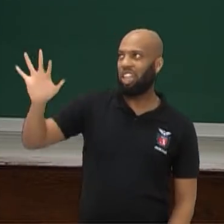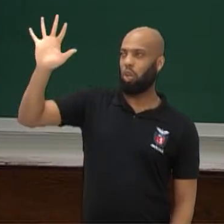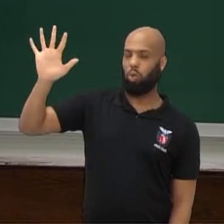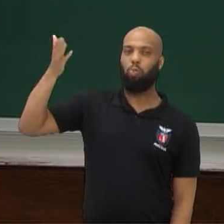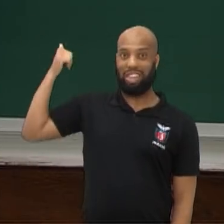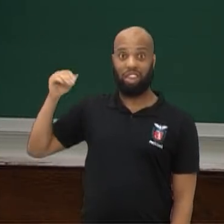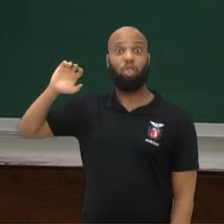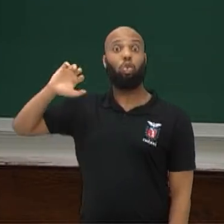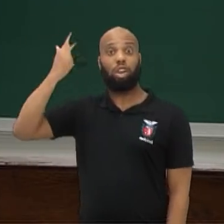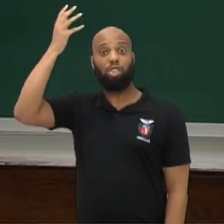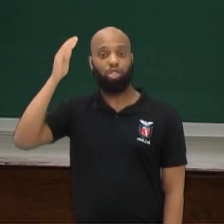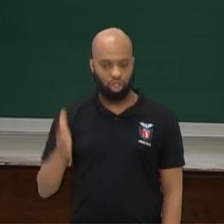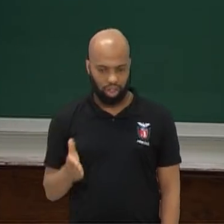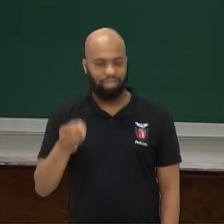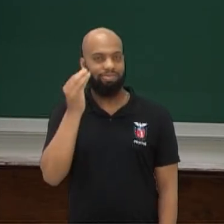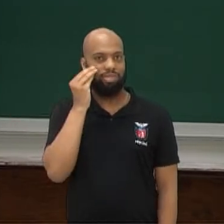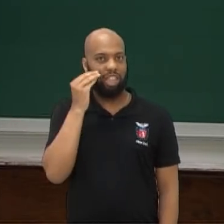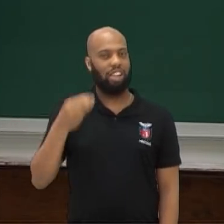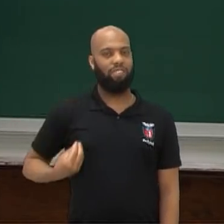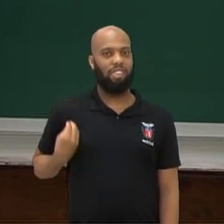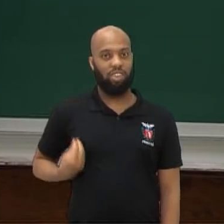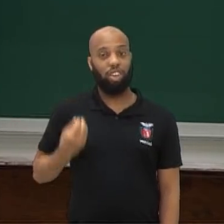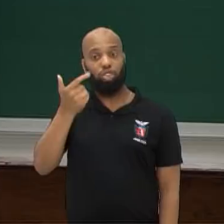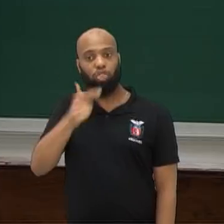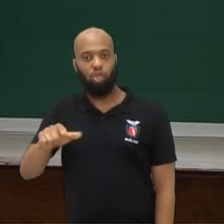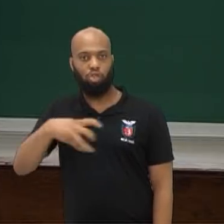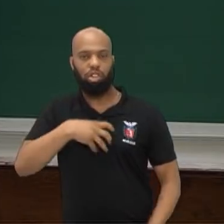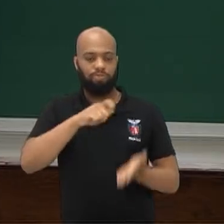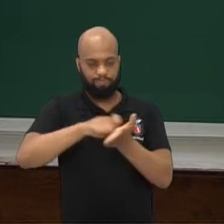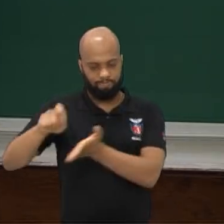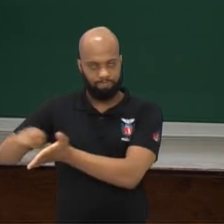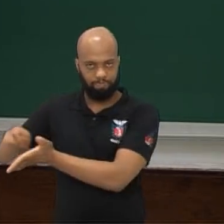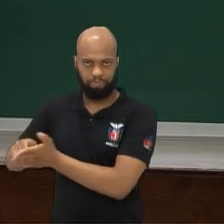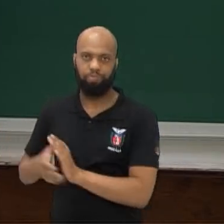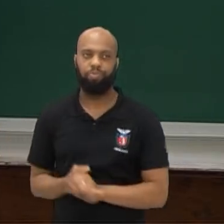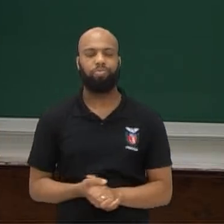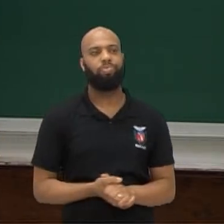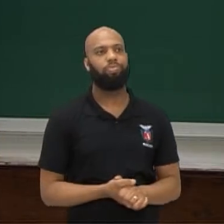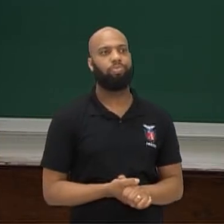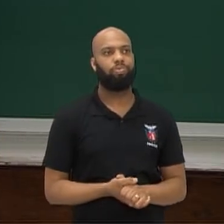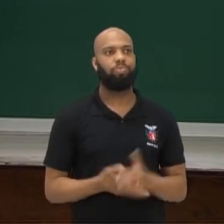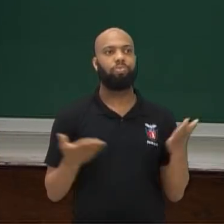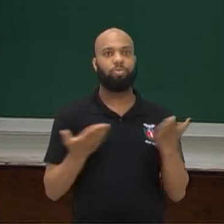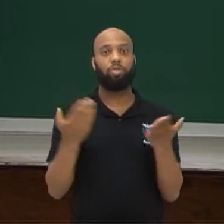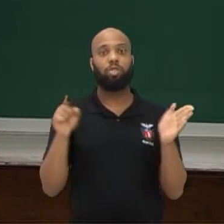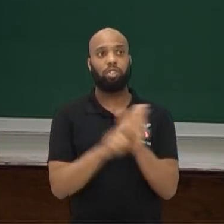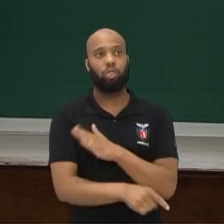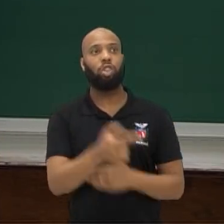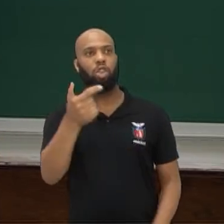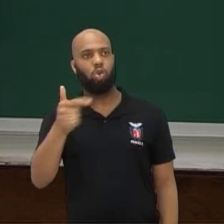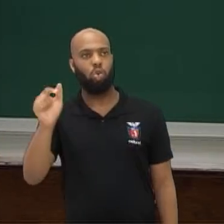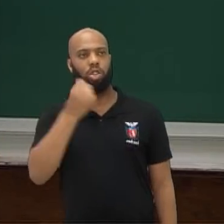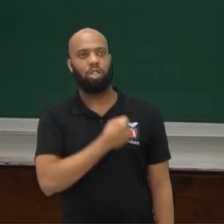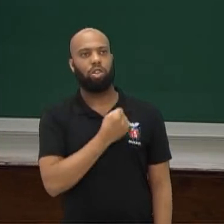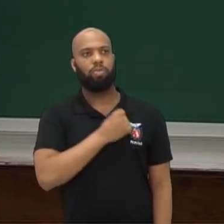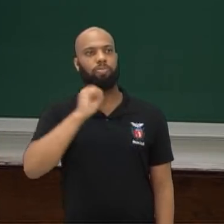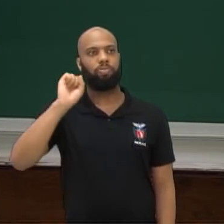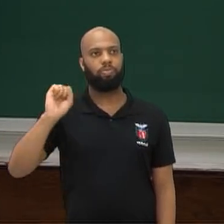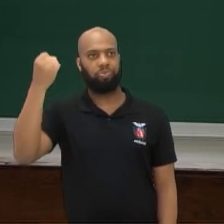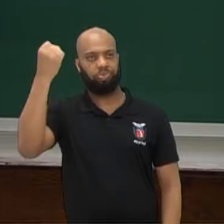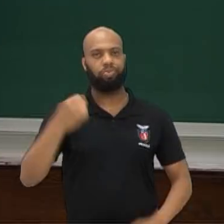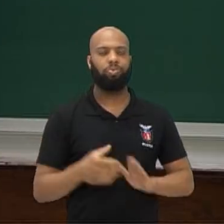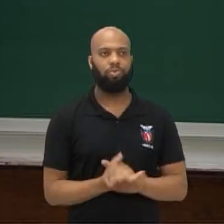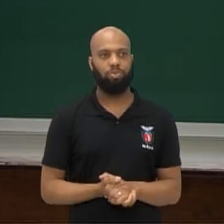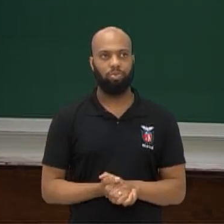aconteceram, né? Então ele tenta revivê-los por meio da escrita, certo? Vamos agora para mais um exercício, né? O nosso